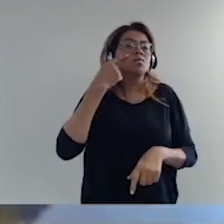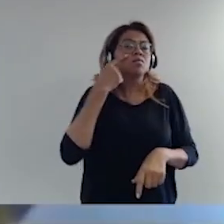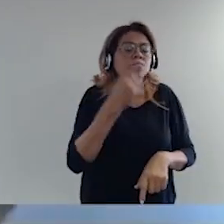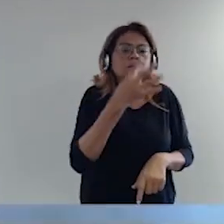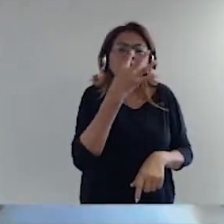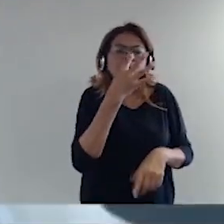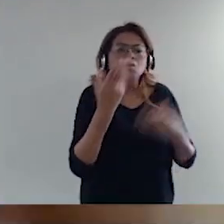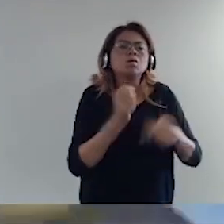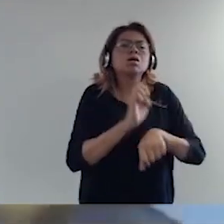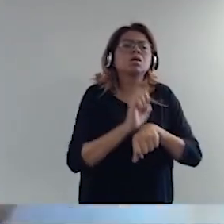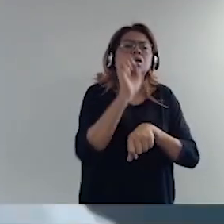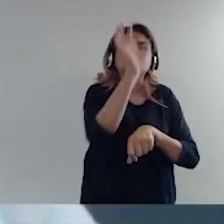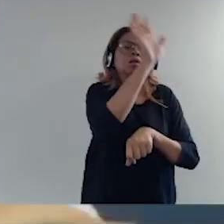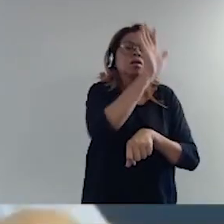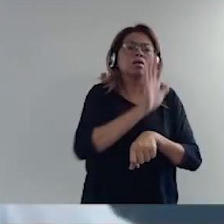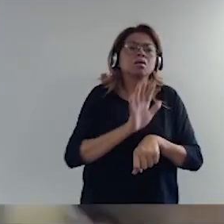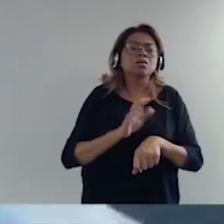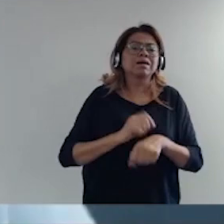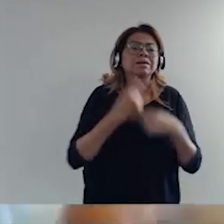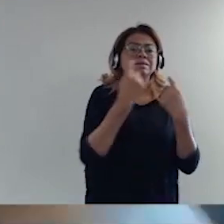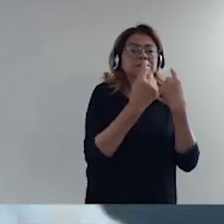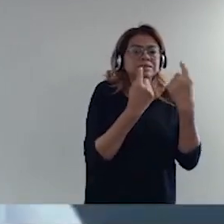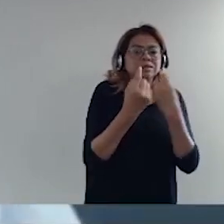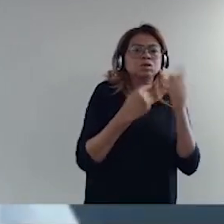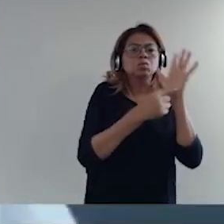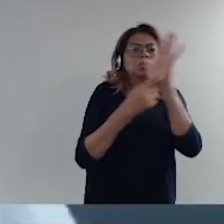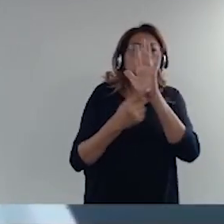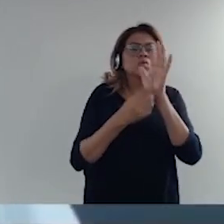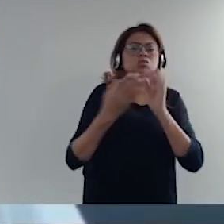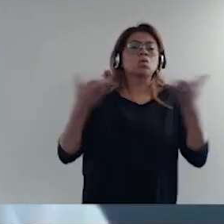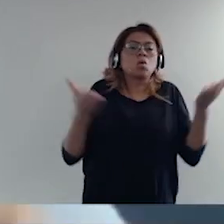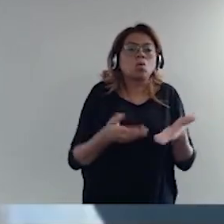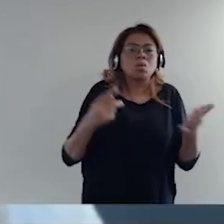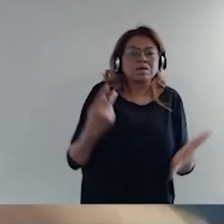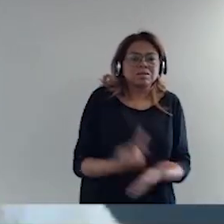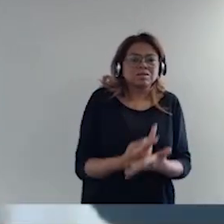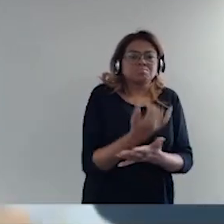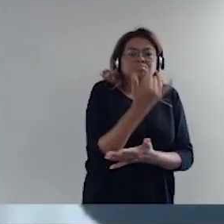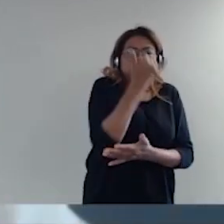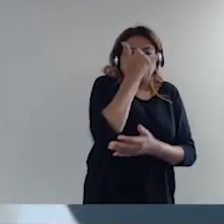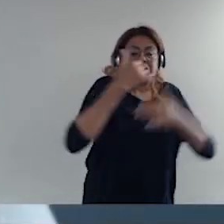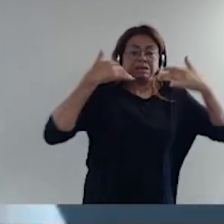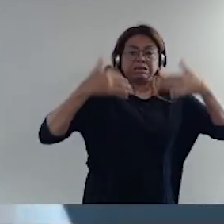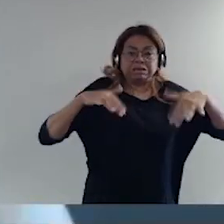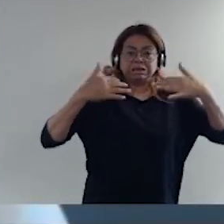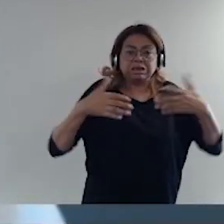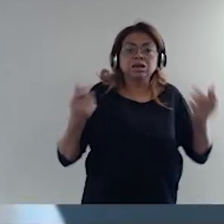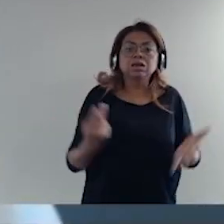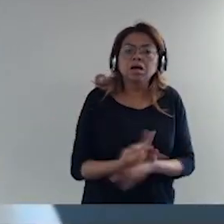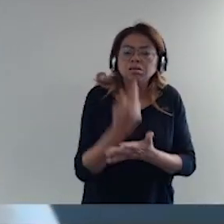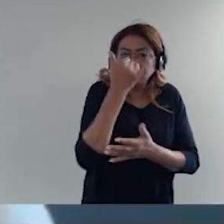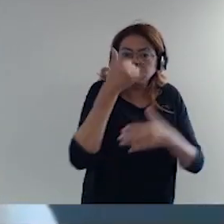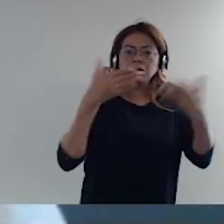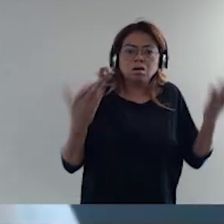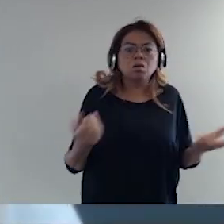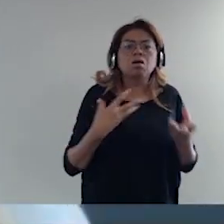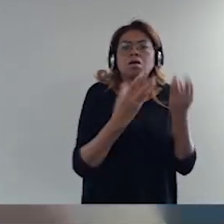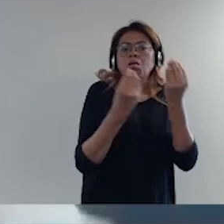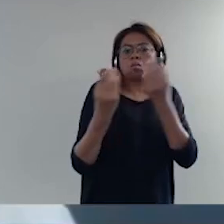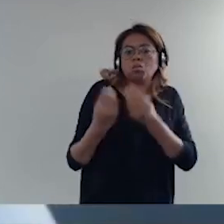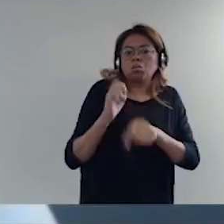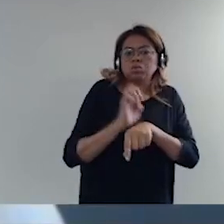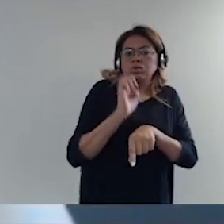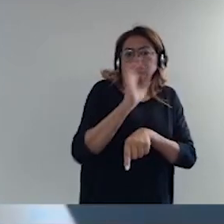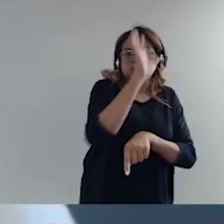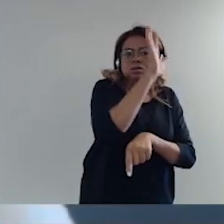porque os avanços feitos na arquitetura constitucional privaram estados e municípios de recursos,